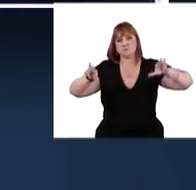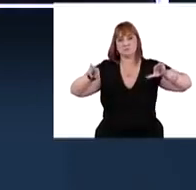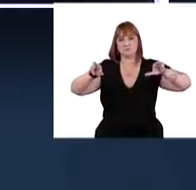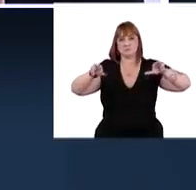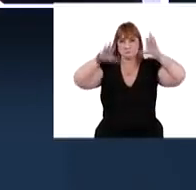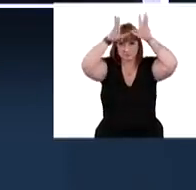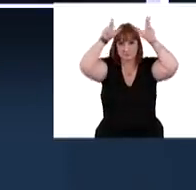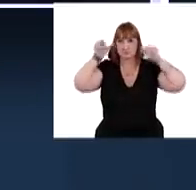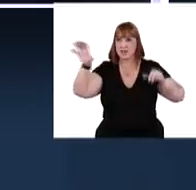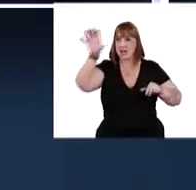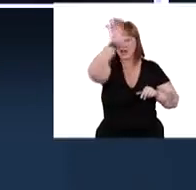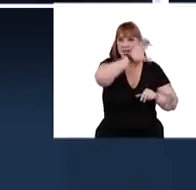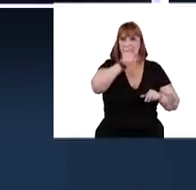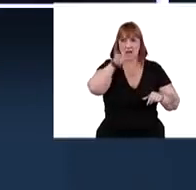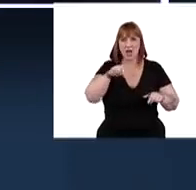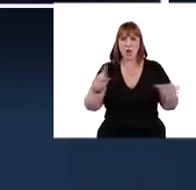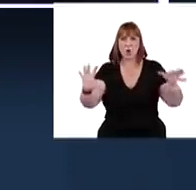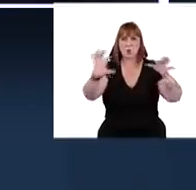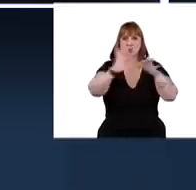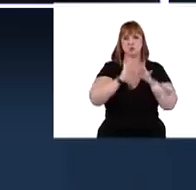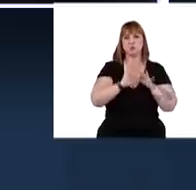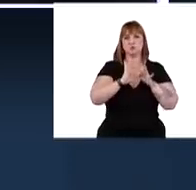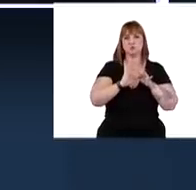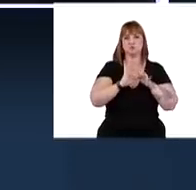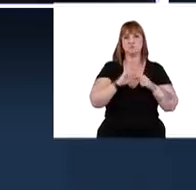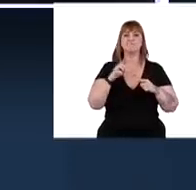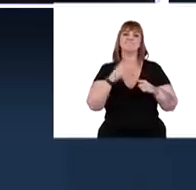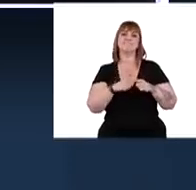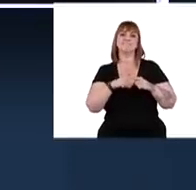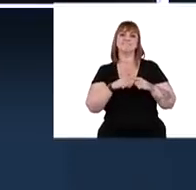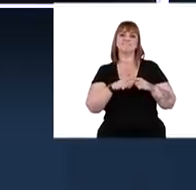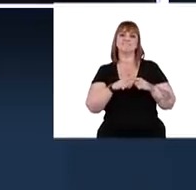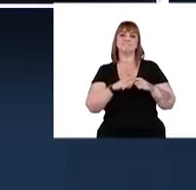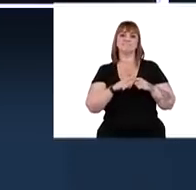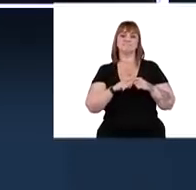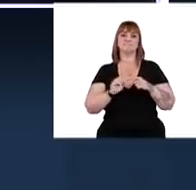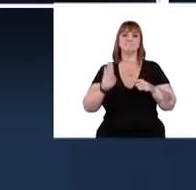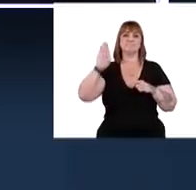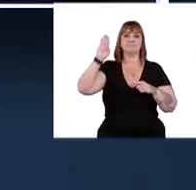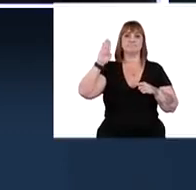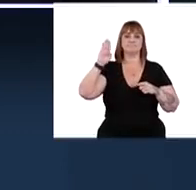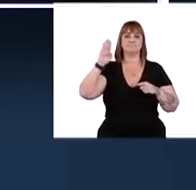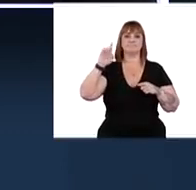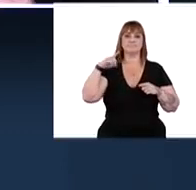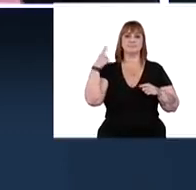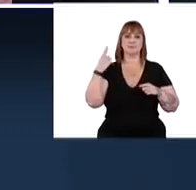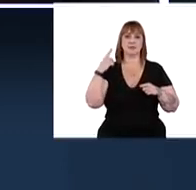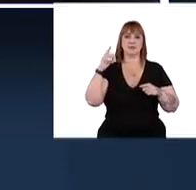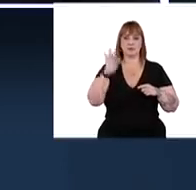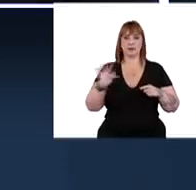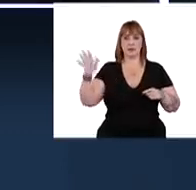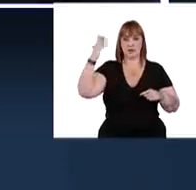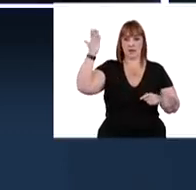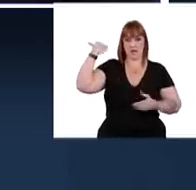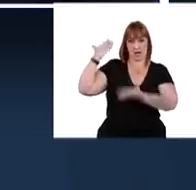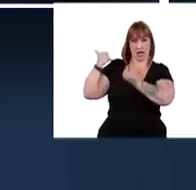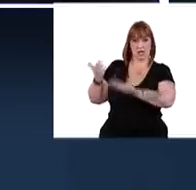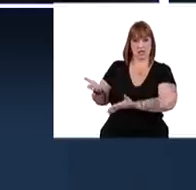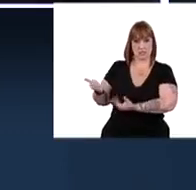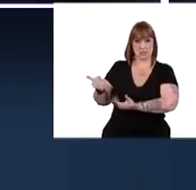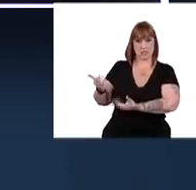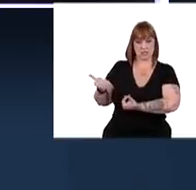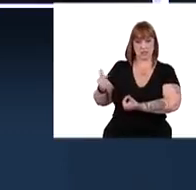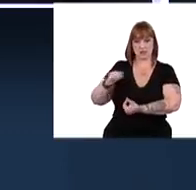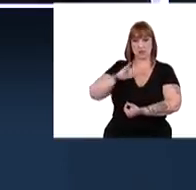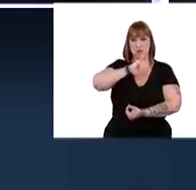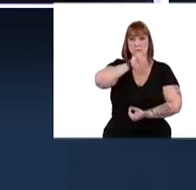diferentes regiões, eles são unidos? Porque, tirando a eleição do deputado federal, na época em que eu era adolescente, Mário